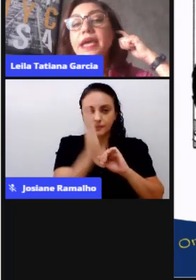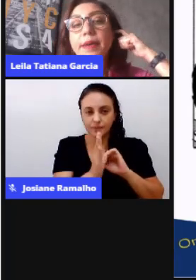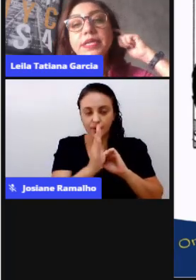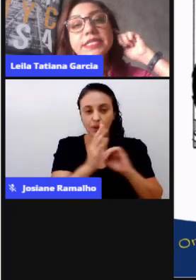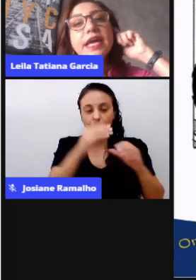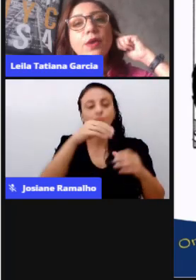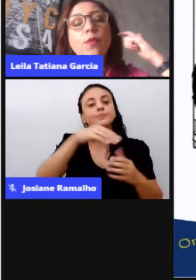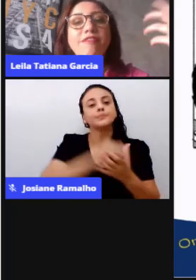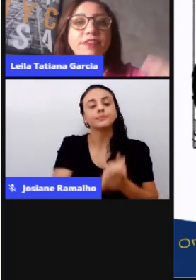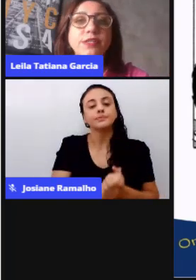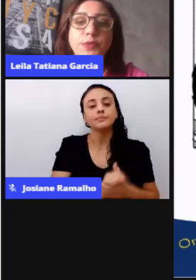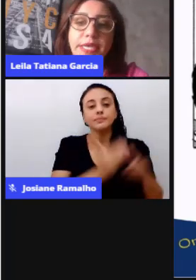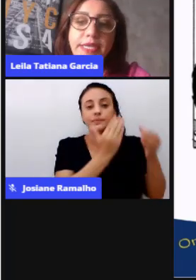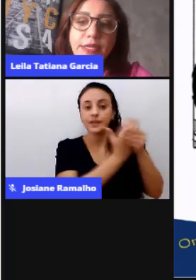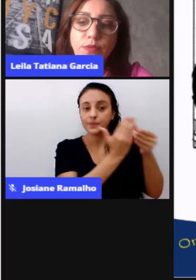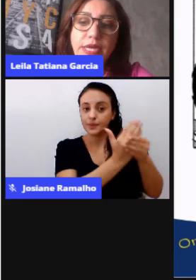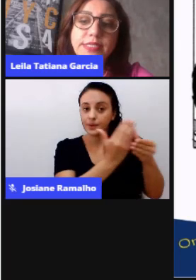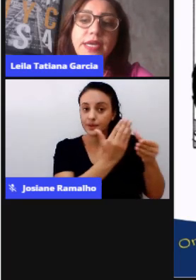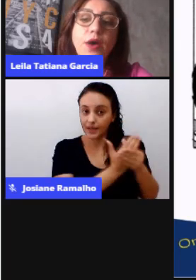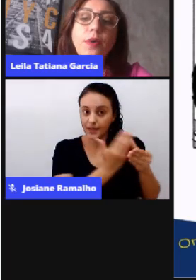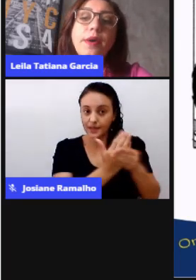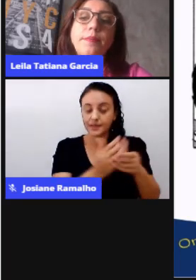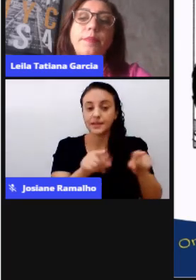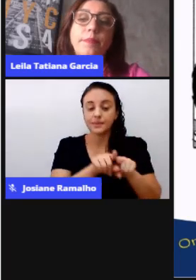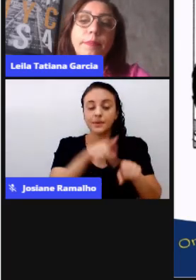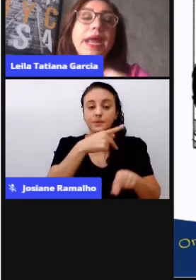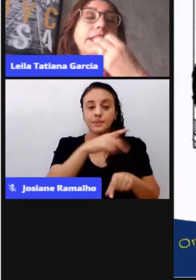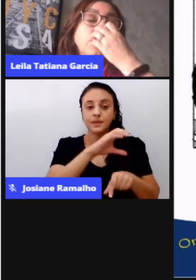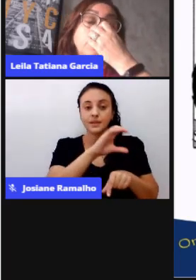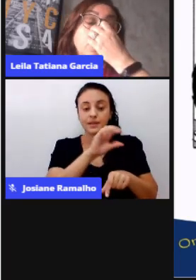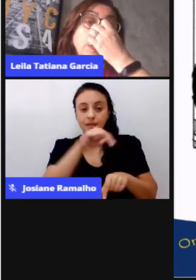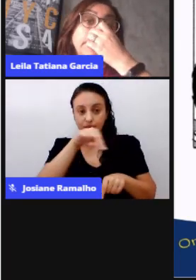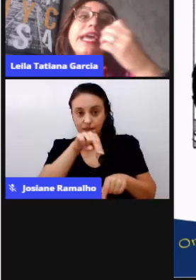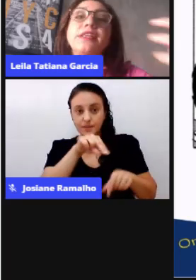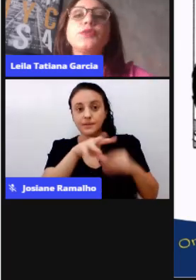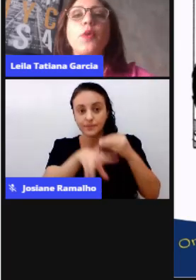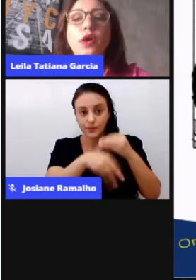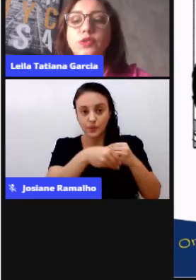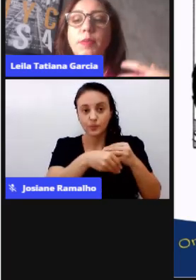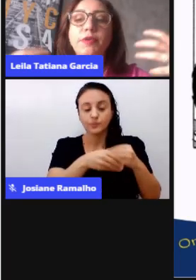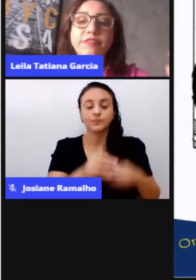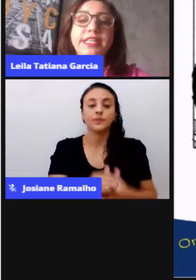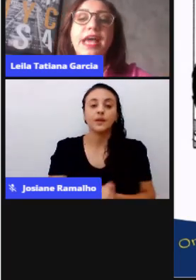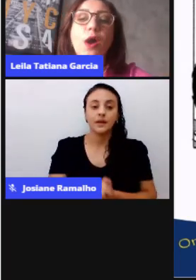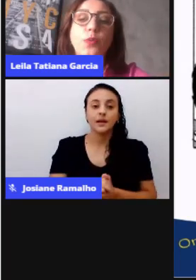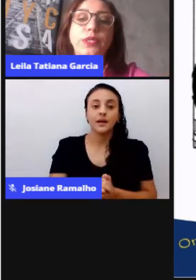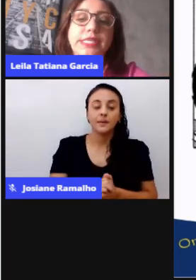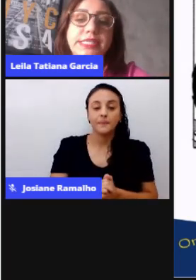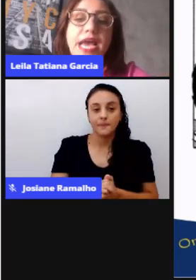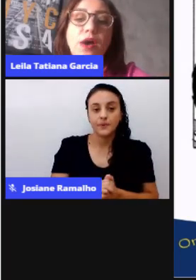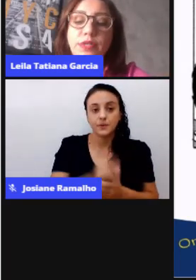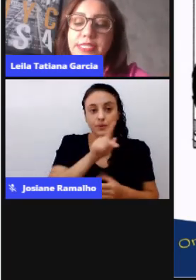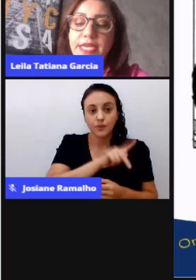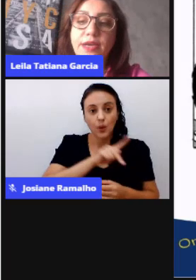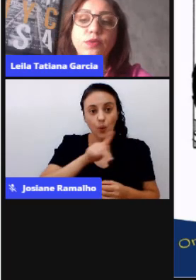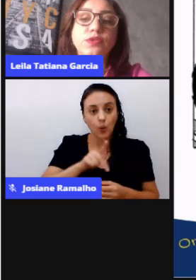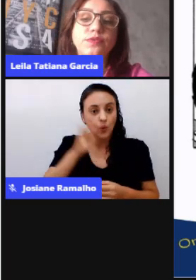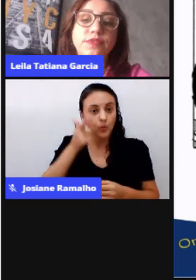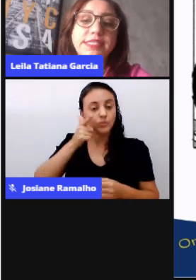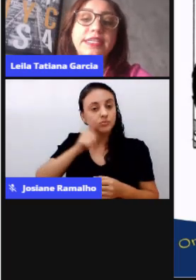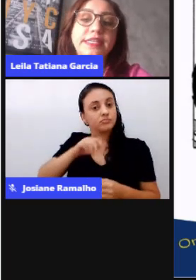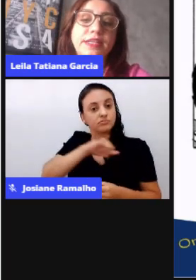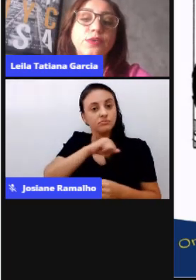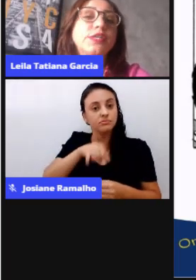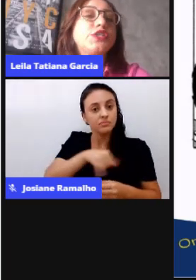Nacionais, representaram um avanço aí na educação para que os docentes possam aproveitar o potencial desse